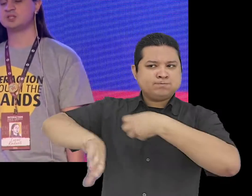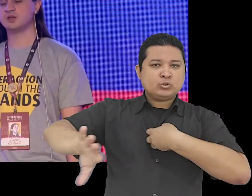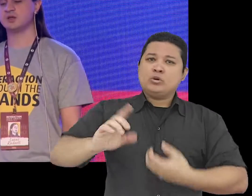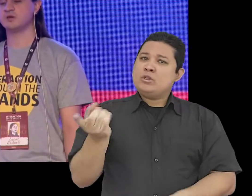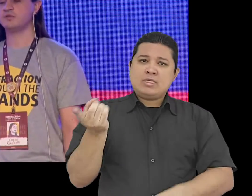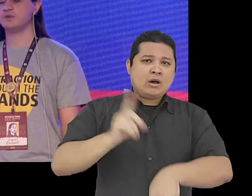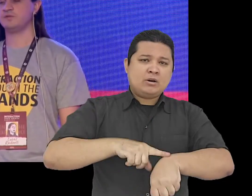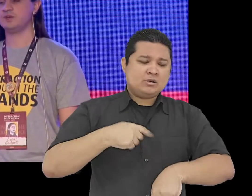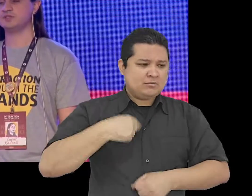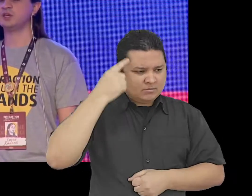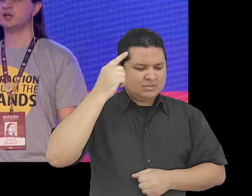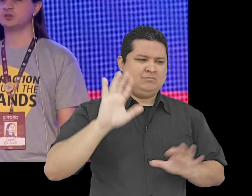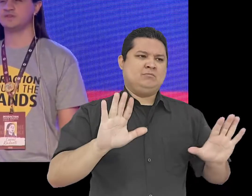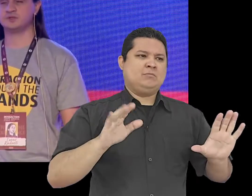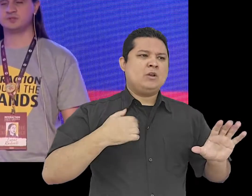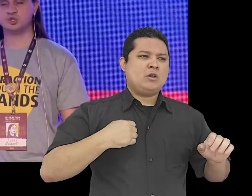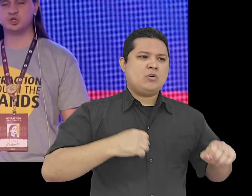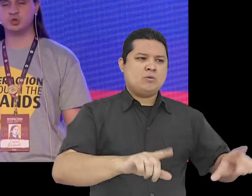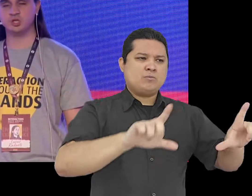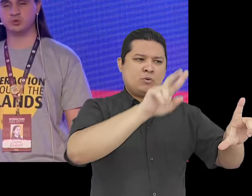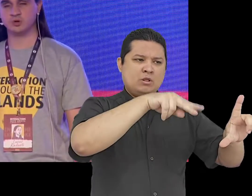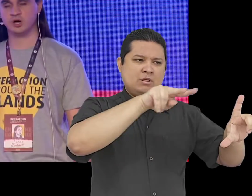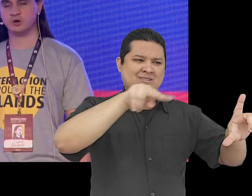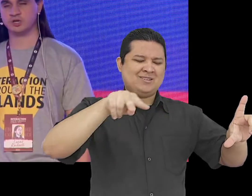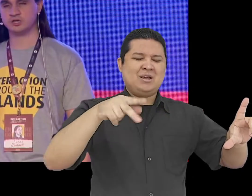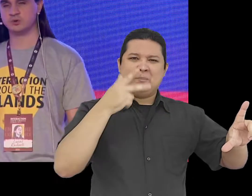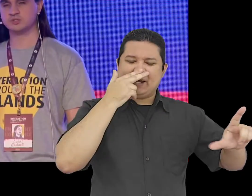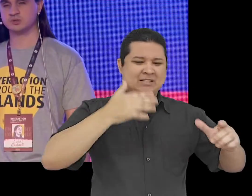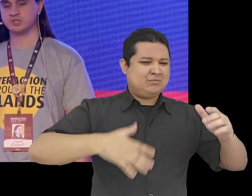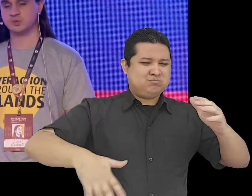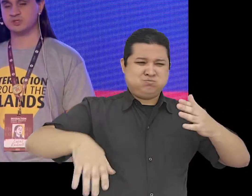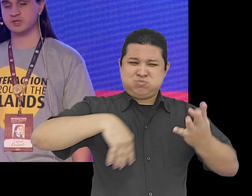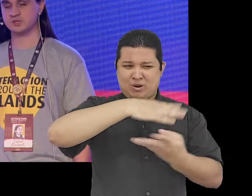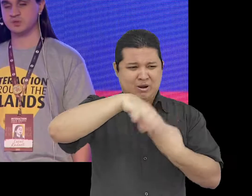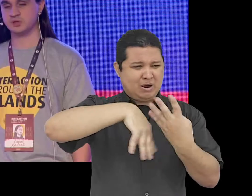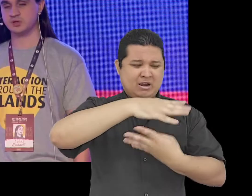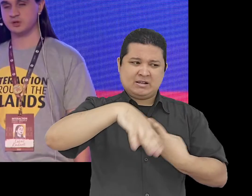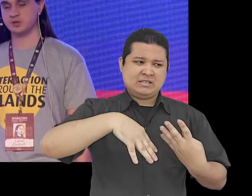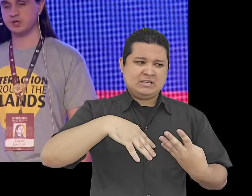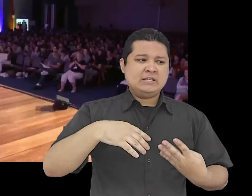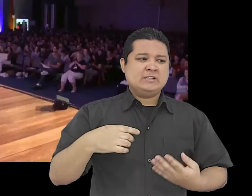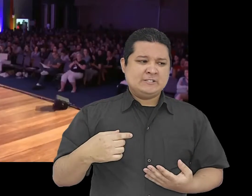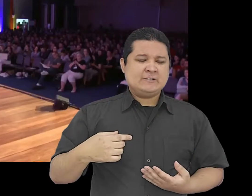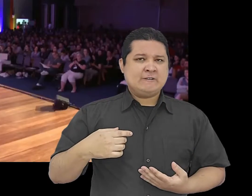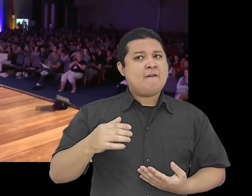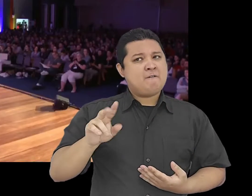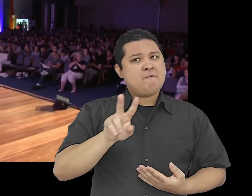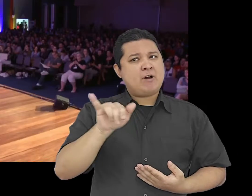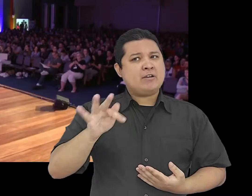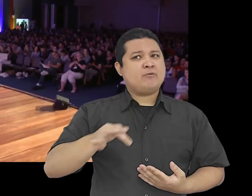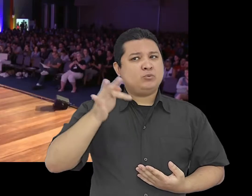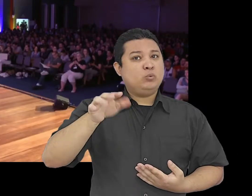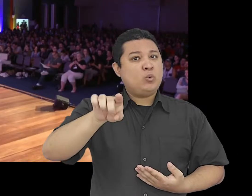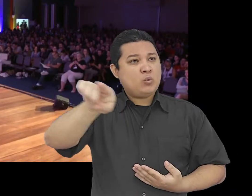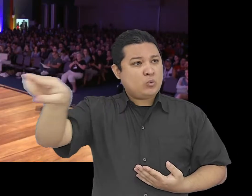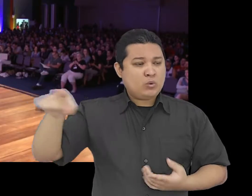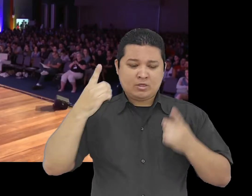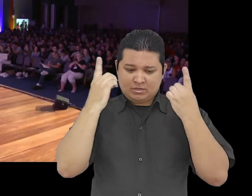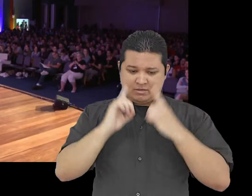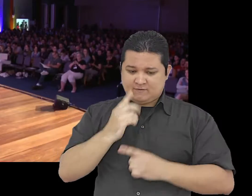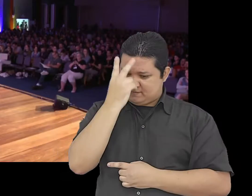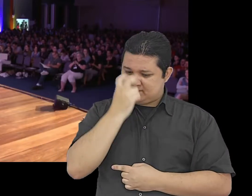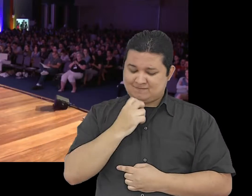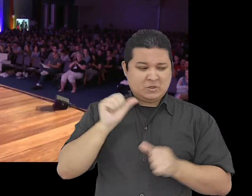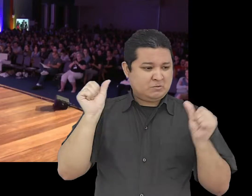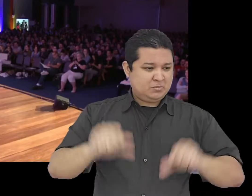numa página, faria assim, cara, não está fazendo sentido nenhum a ordem que as coisas estão sendo apresentadas para mim. Então, assim, esse é um exemplo